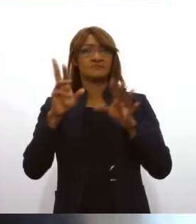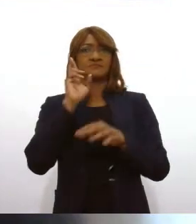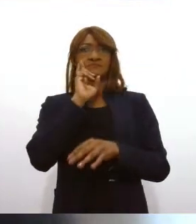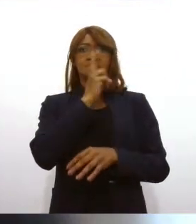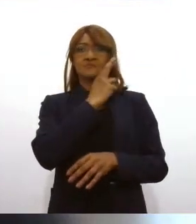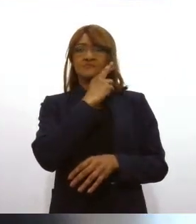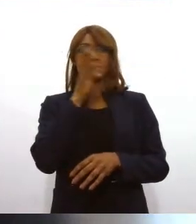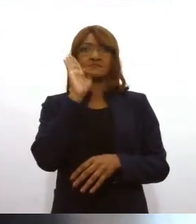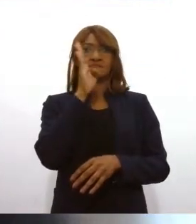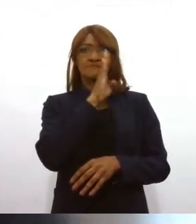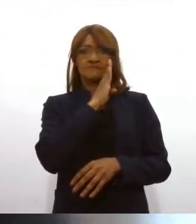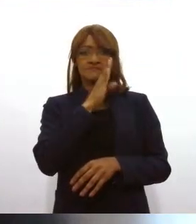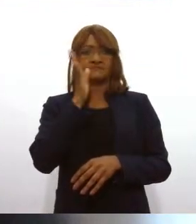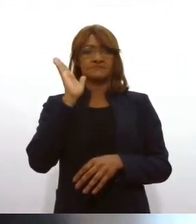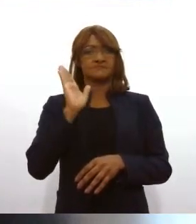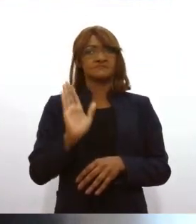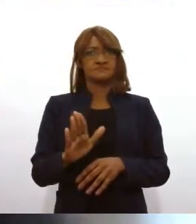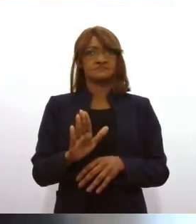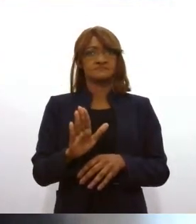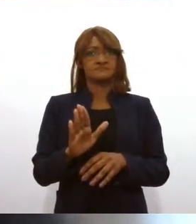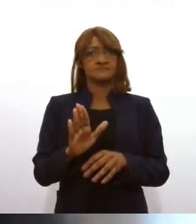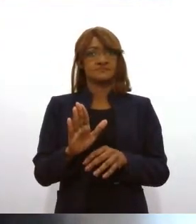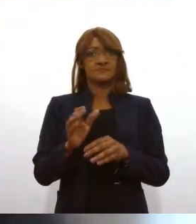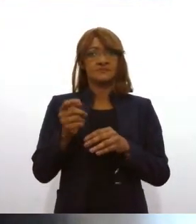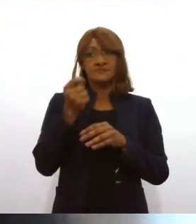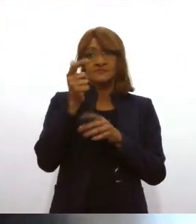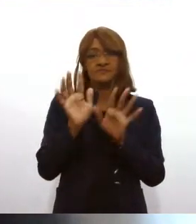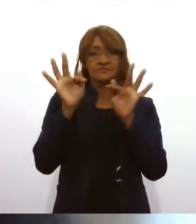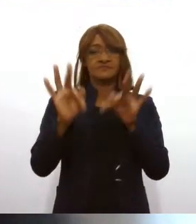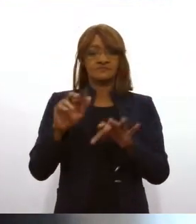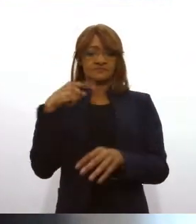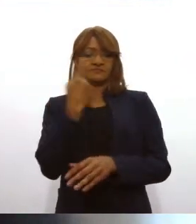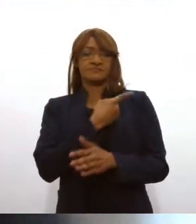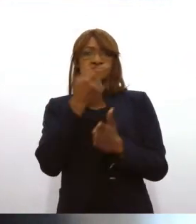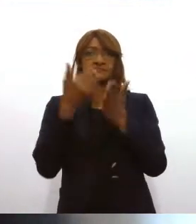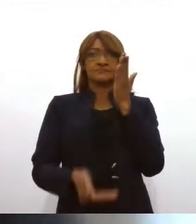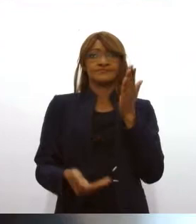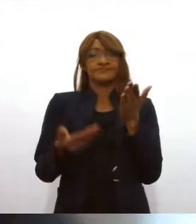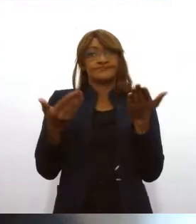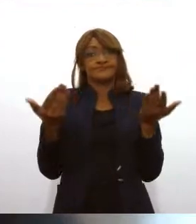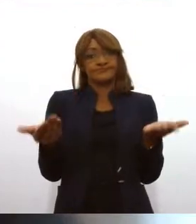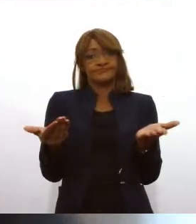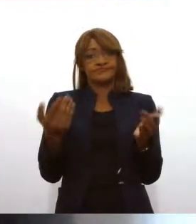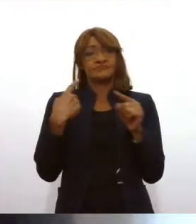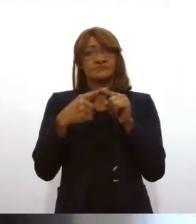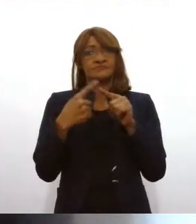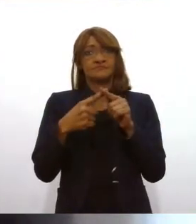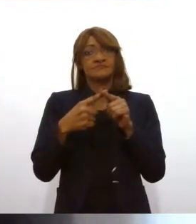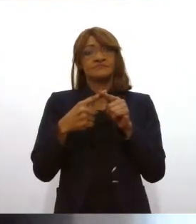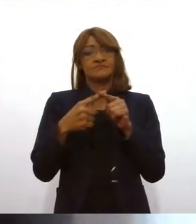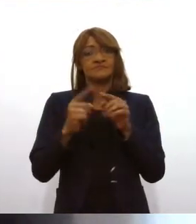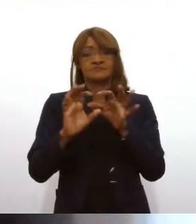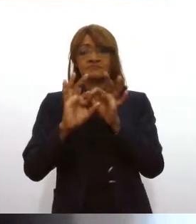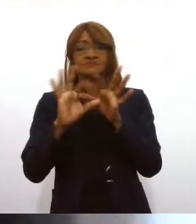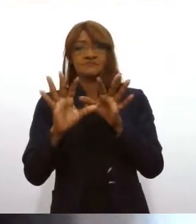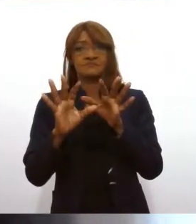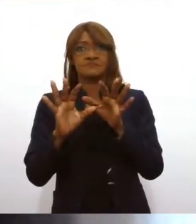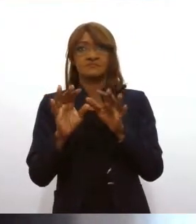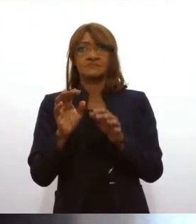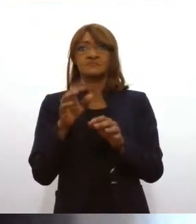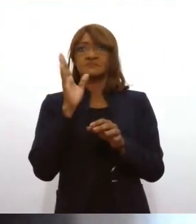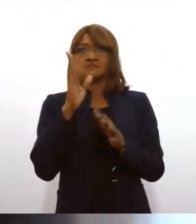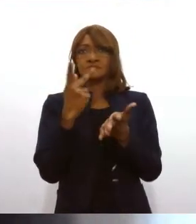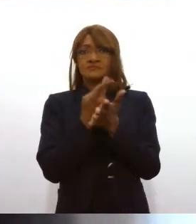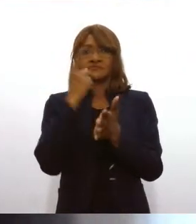eles já estão encerrando as atividades, então nós perdemos um pouco o timing de abrir o drive-in. Um deles, que eu sei que aconteceria